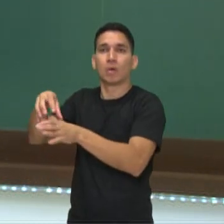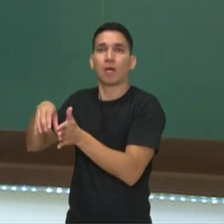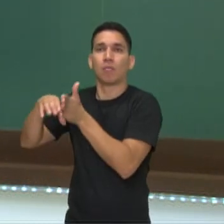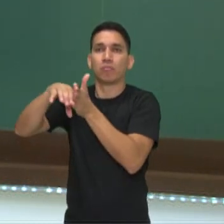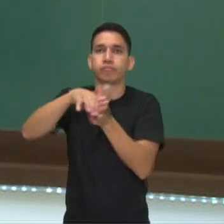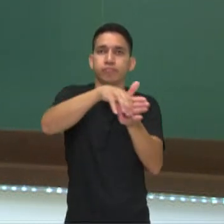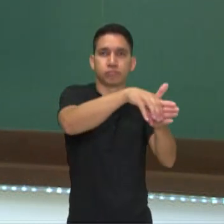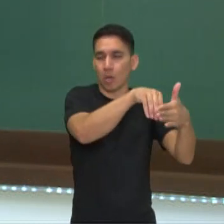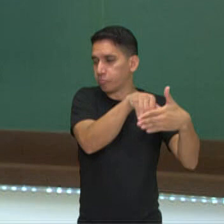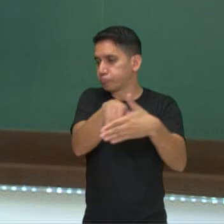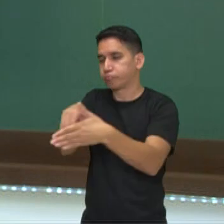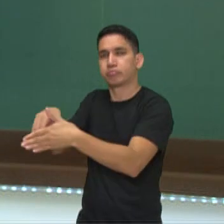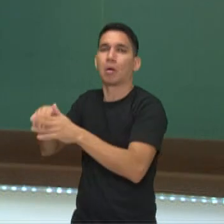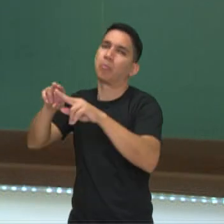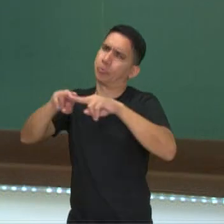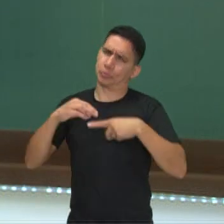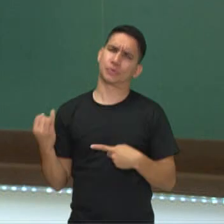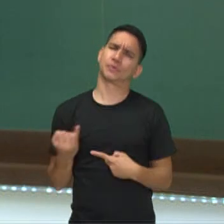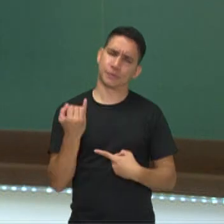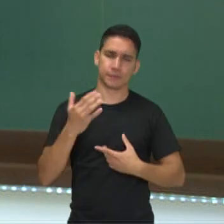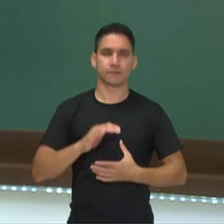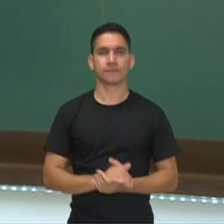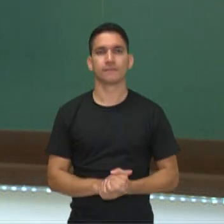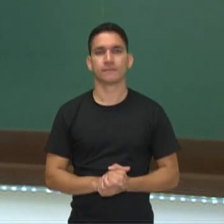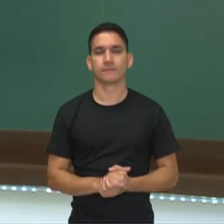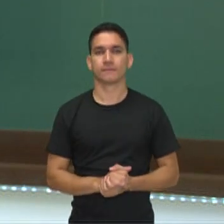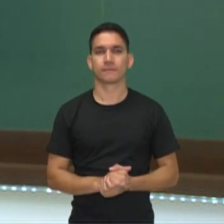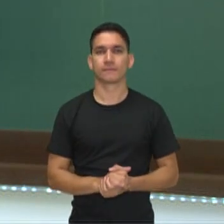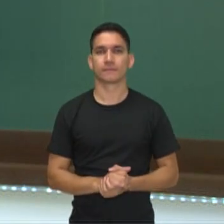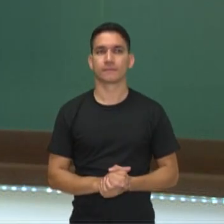Por isso a importância dele, ok?